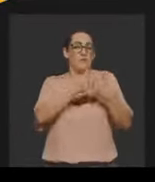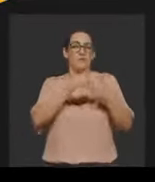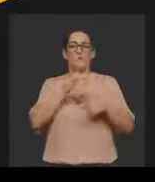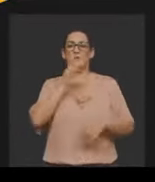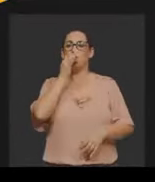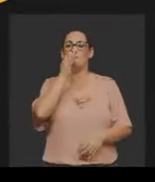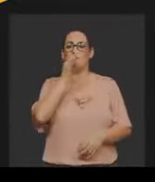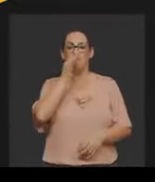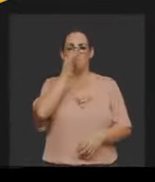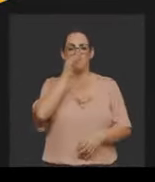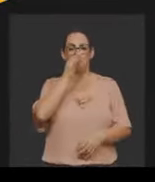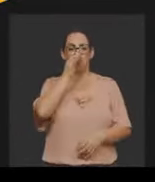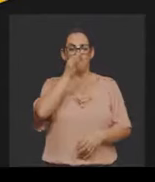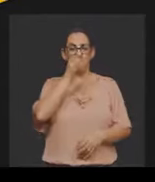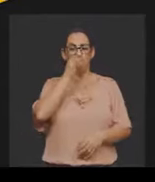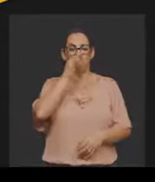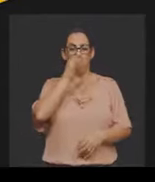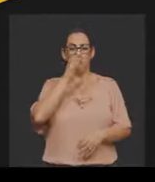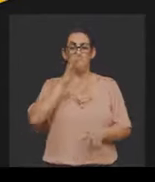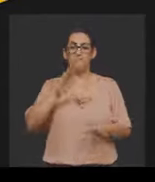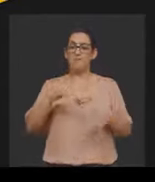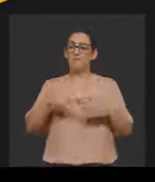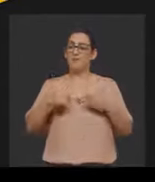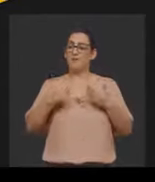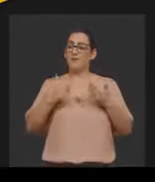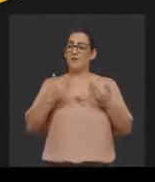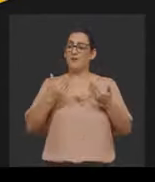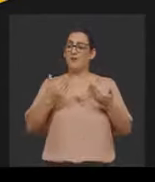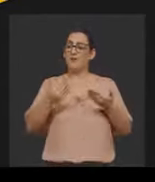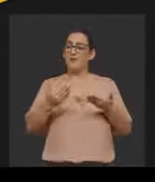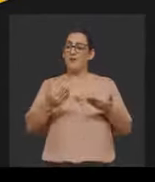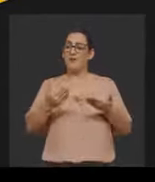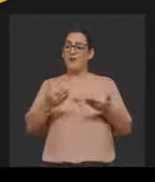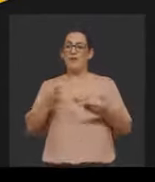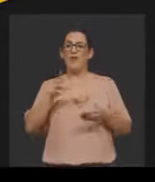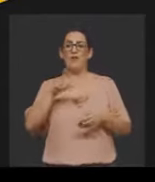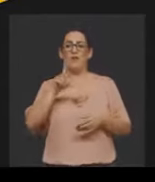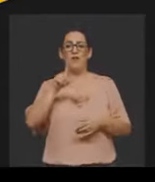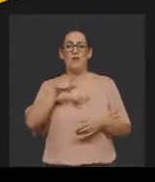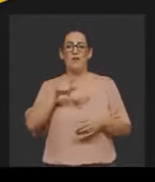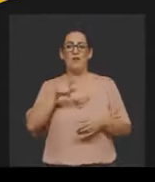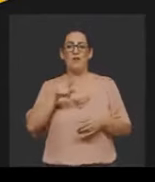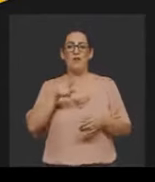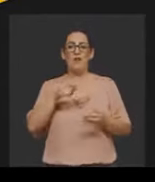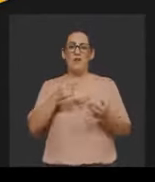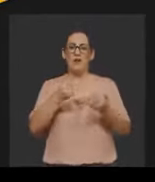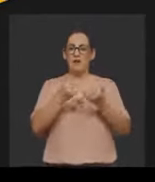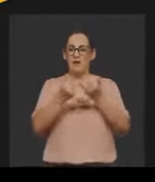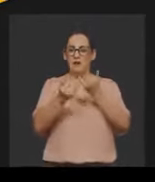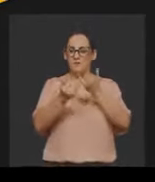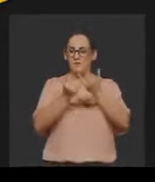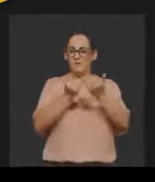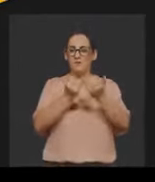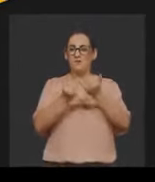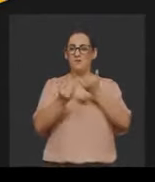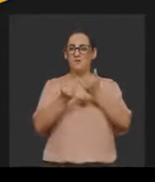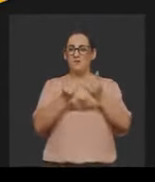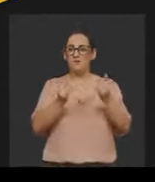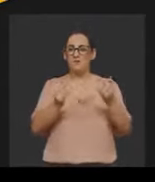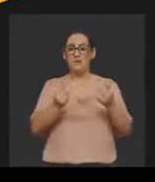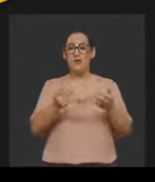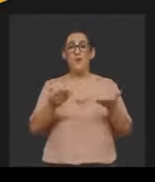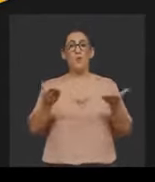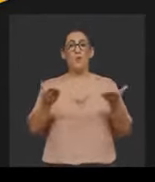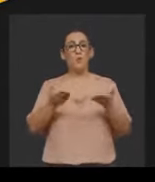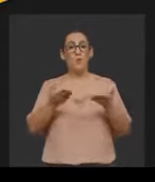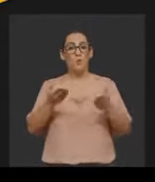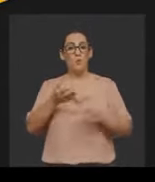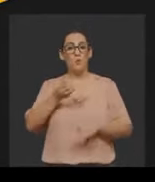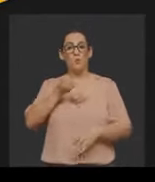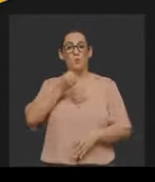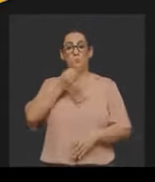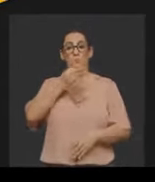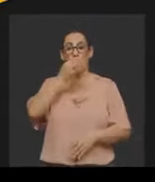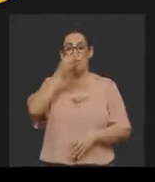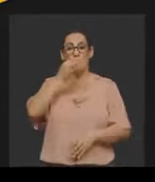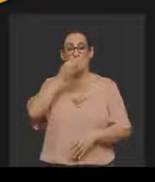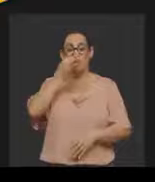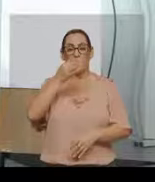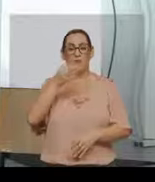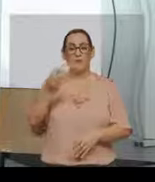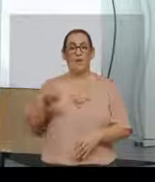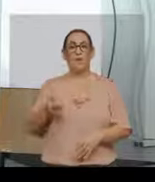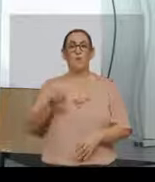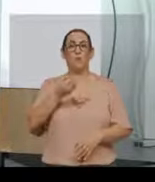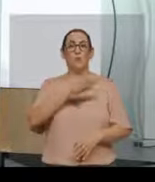elas vão ser, digamos que, ter o maior parentesco com as nossas plantas atuais. Só que